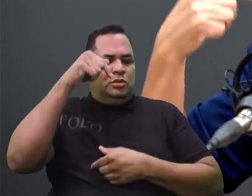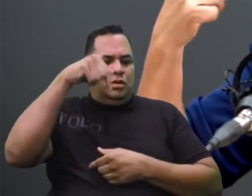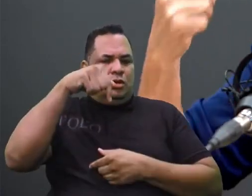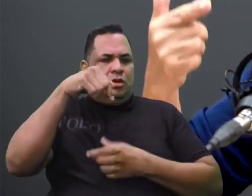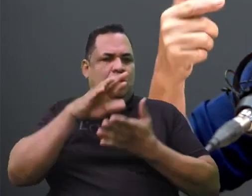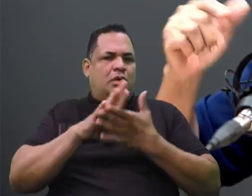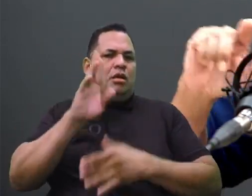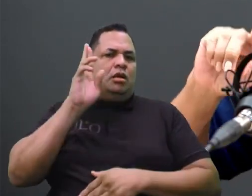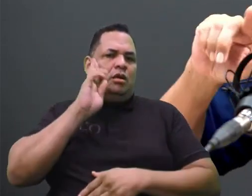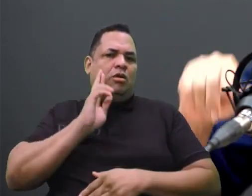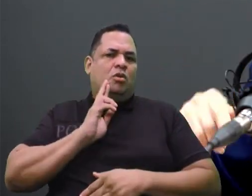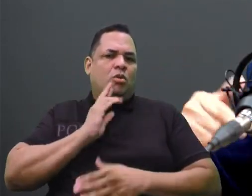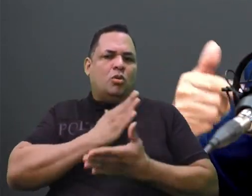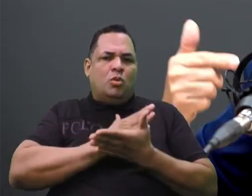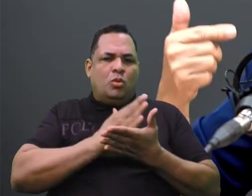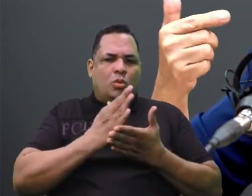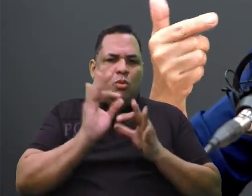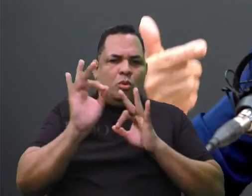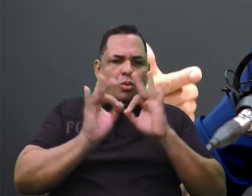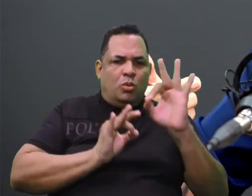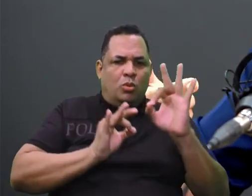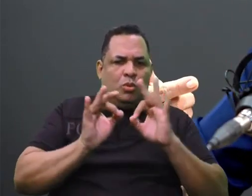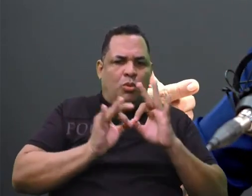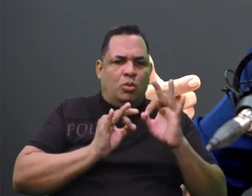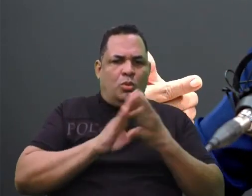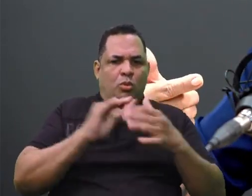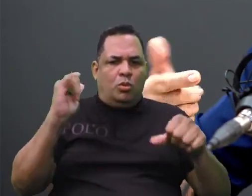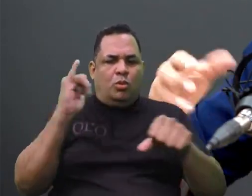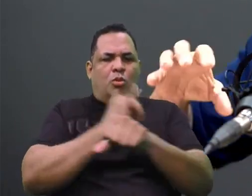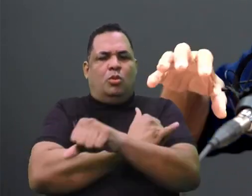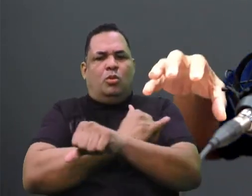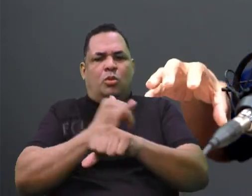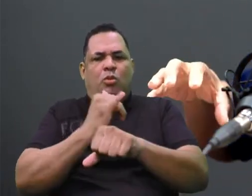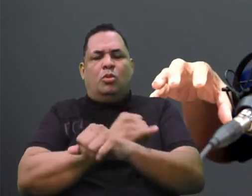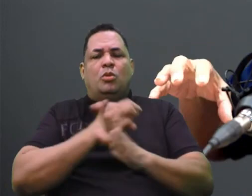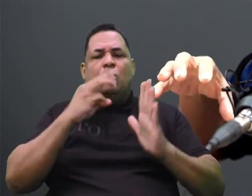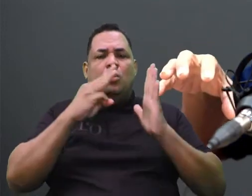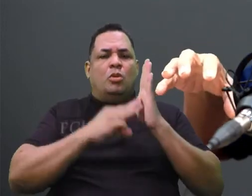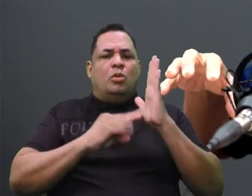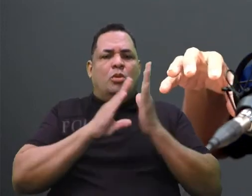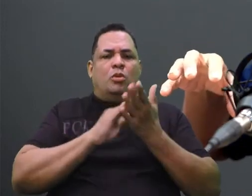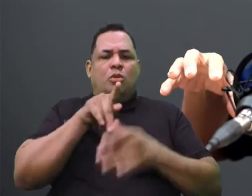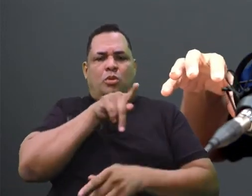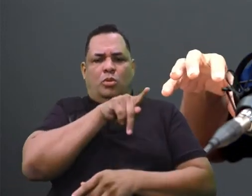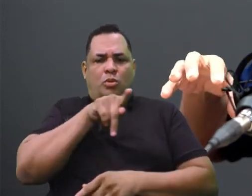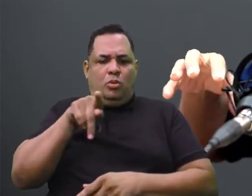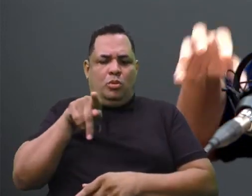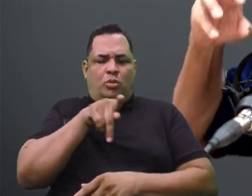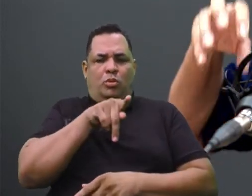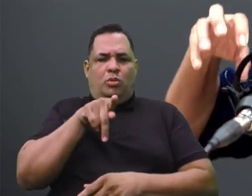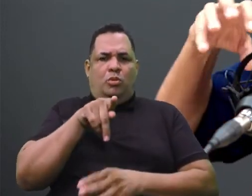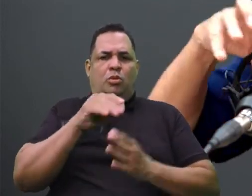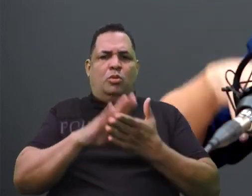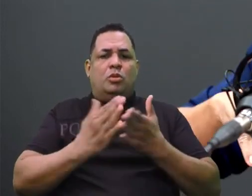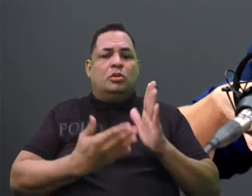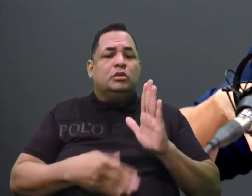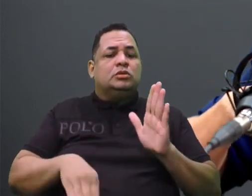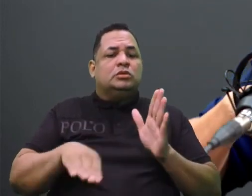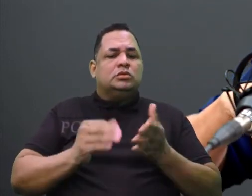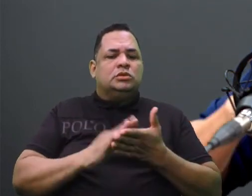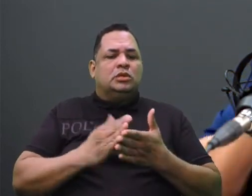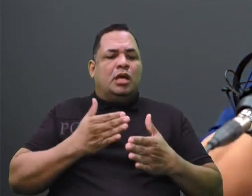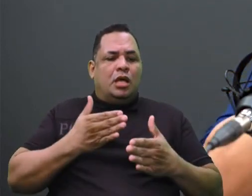em Rondônia. Foi ela que criou essa estratégia de que os professores que chegavam